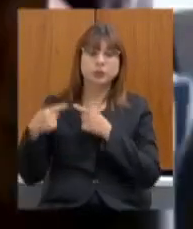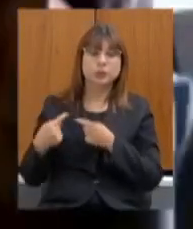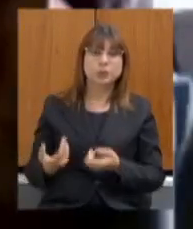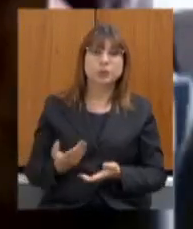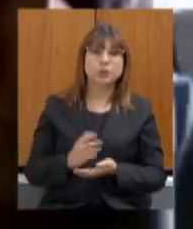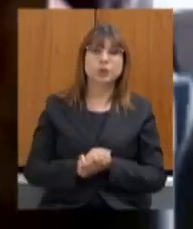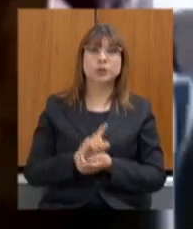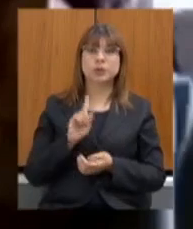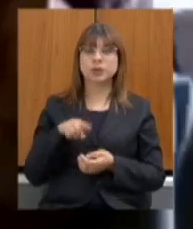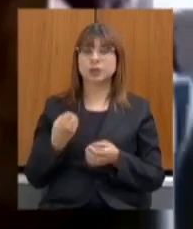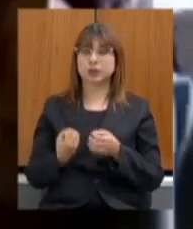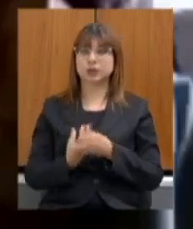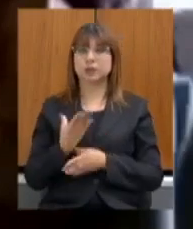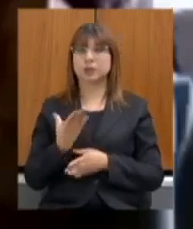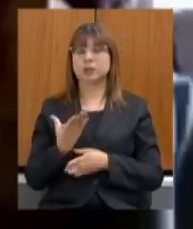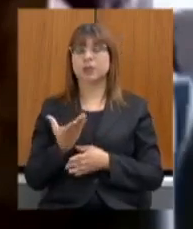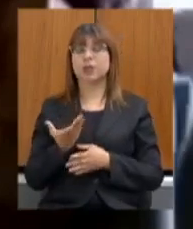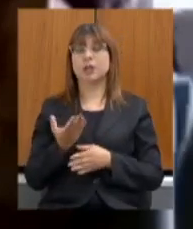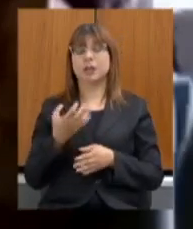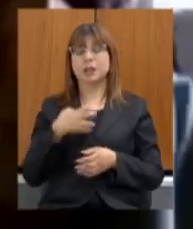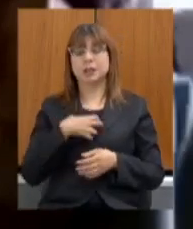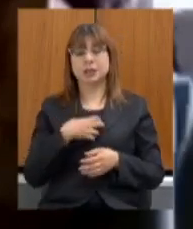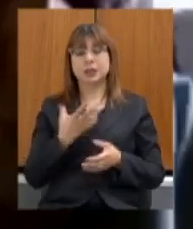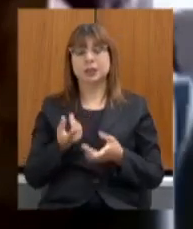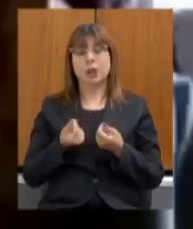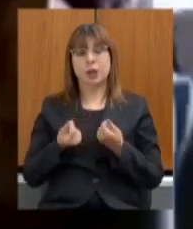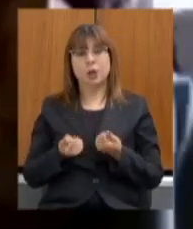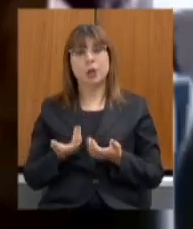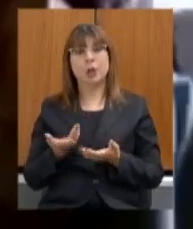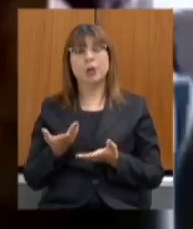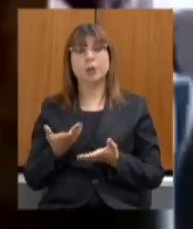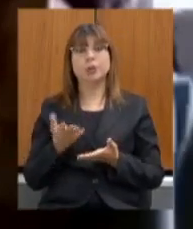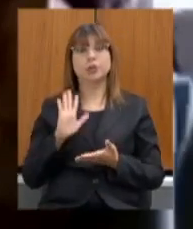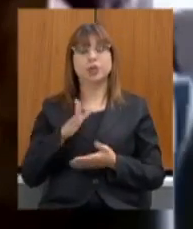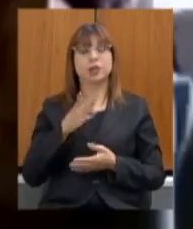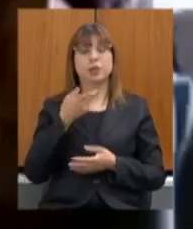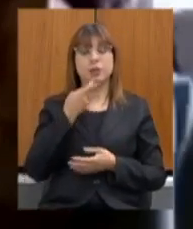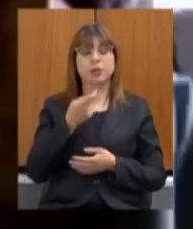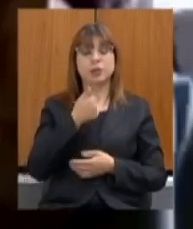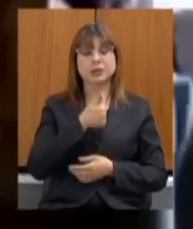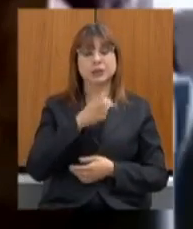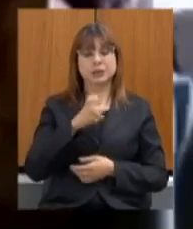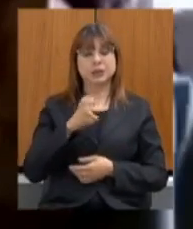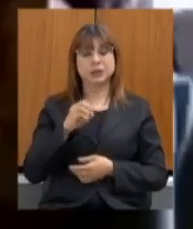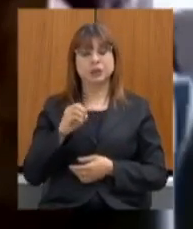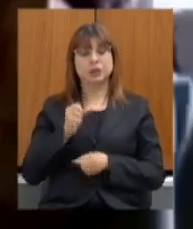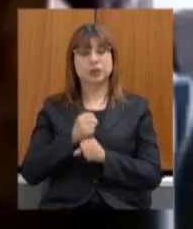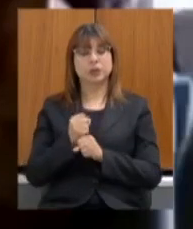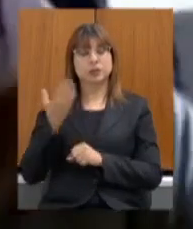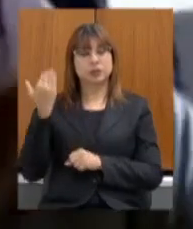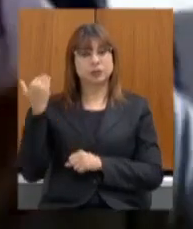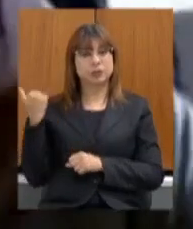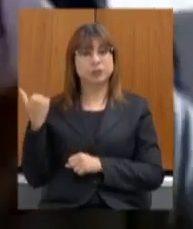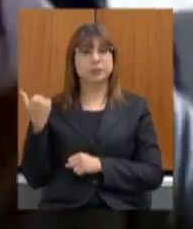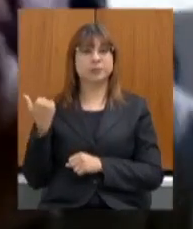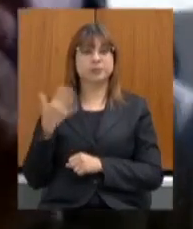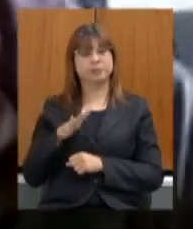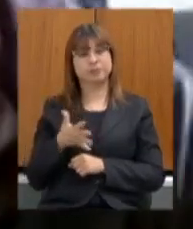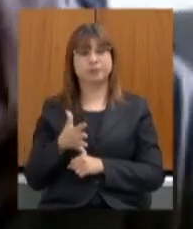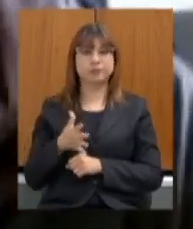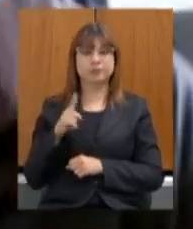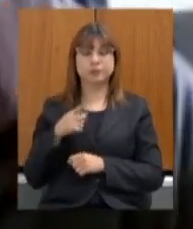eram os fundadores da ciência econômica moderna, já disse há 150 anos atrás mais ou menos que a